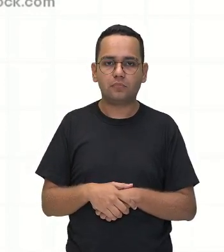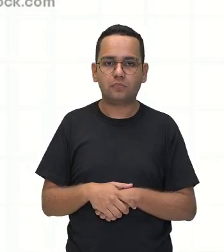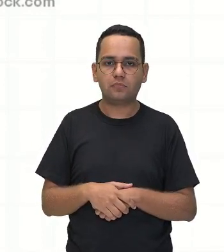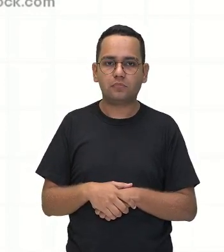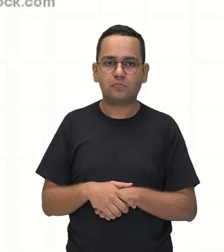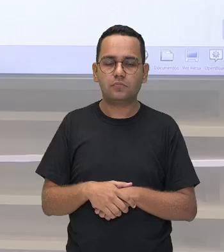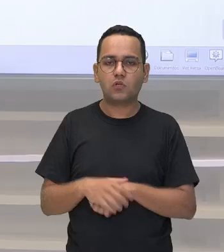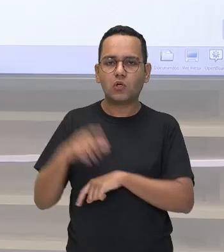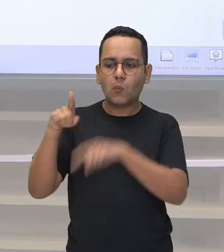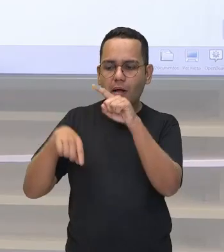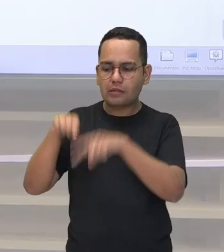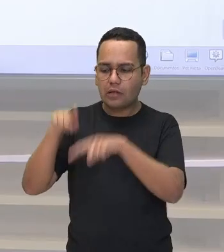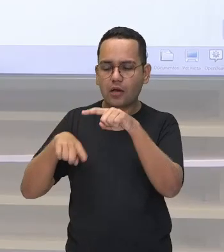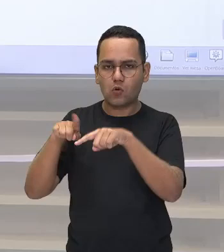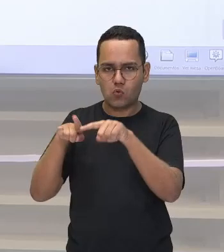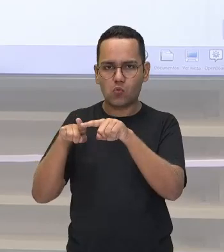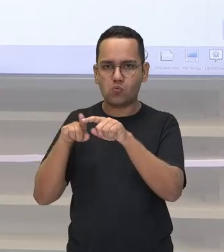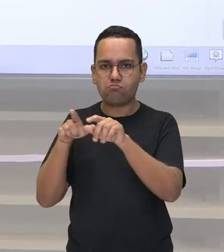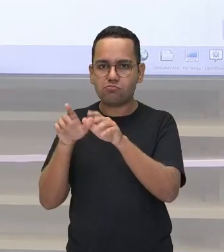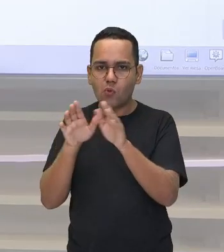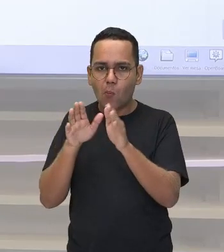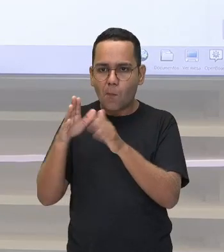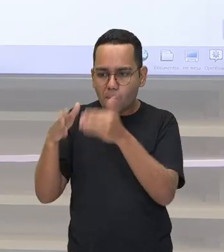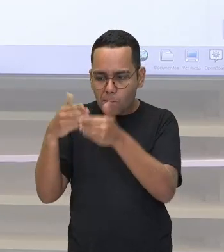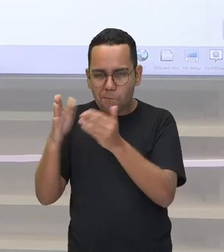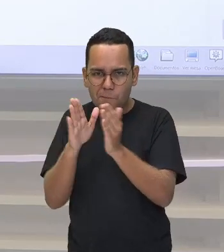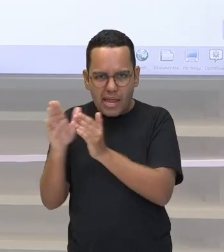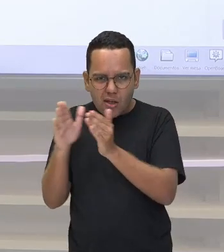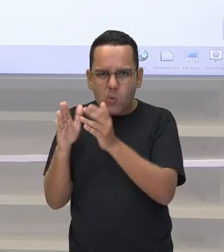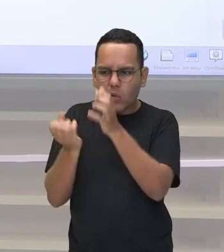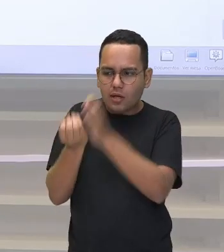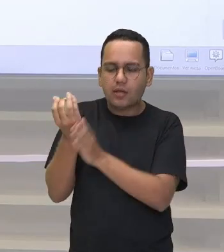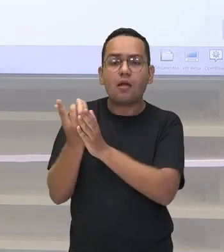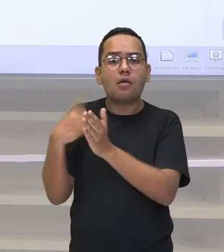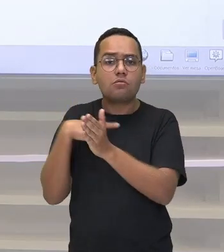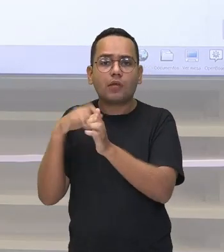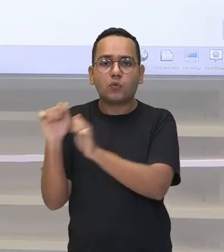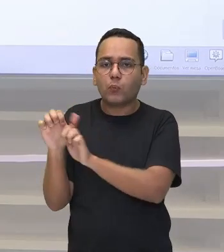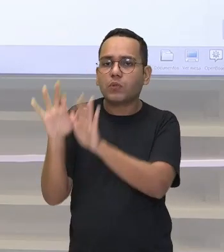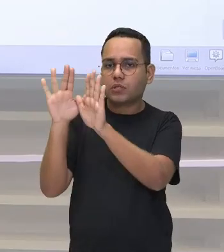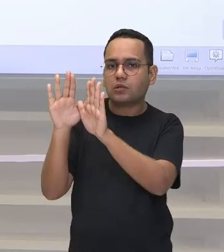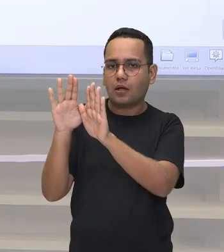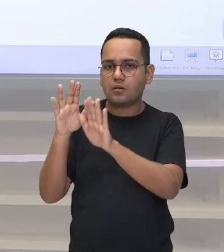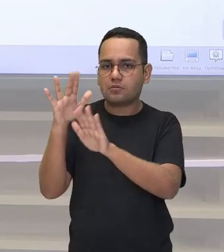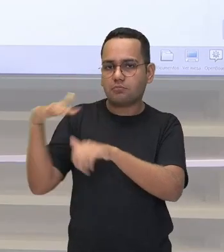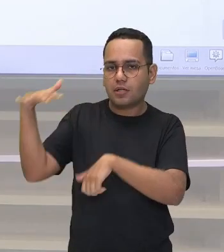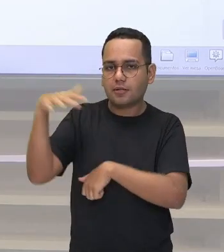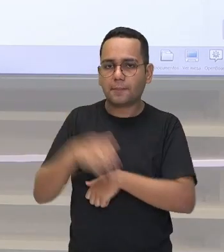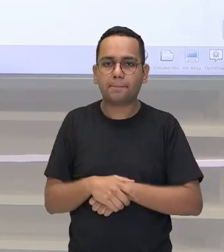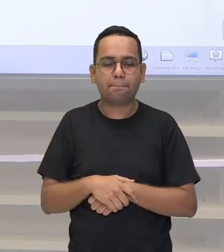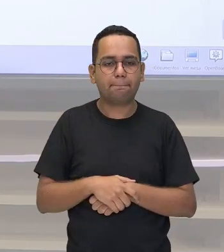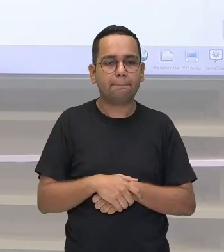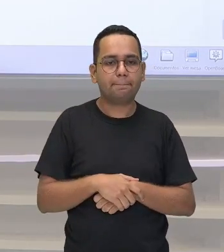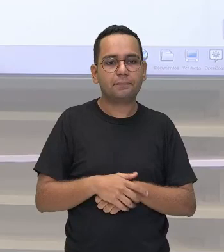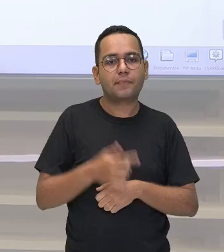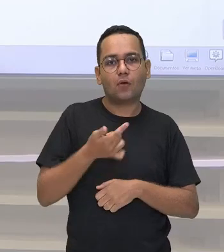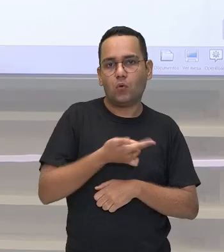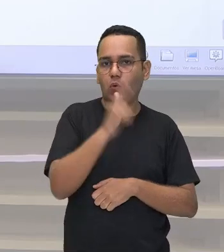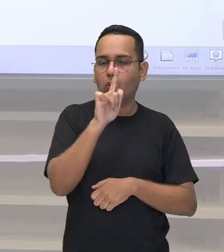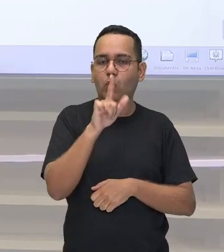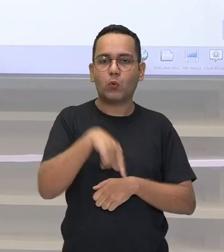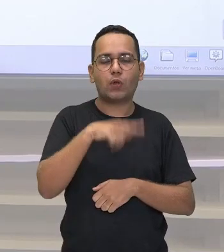lancem poluentes para a atmosfera. Mas também temos aqueles processos naturais, como